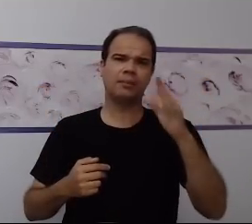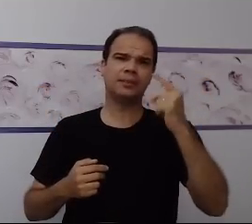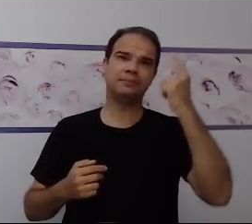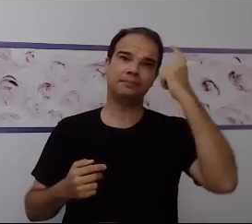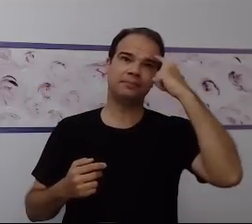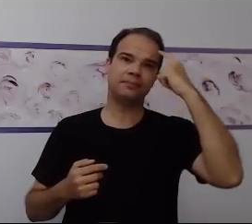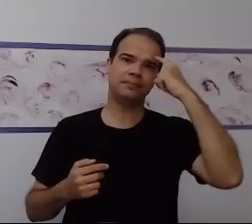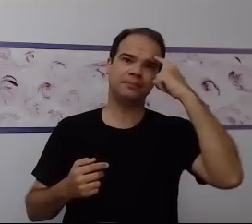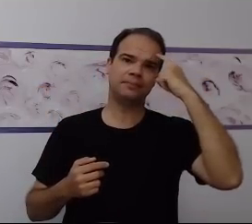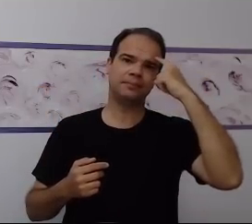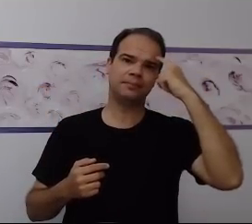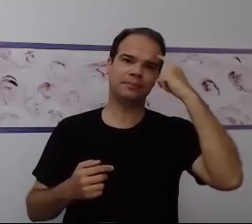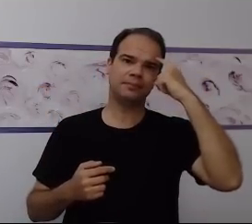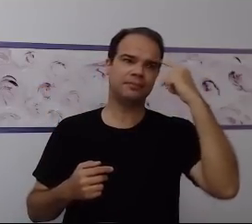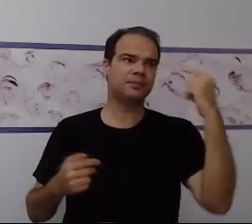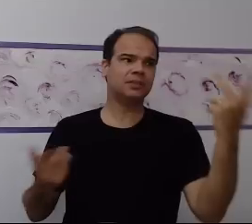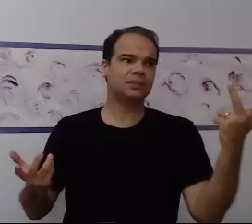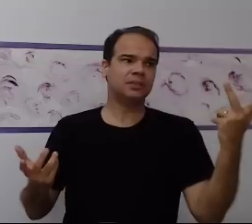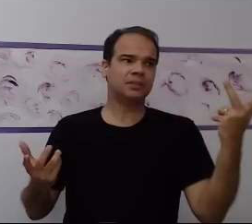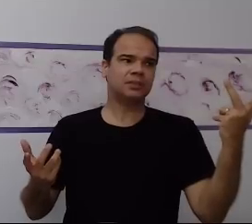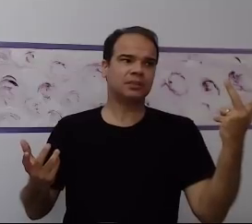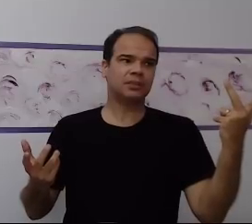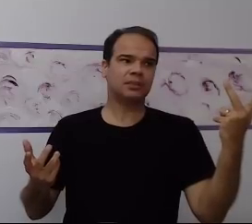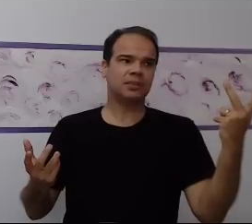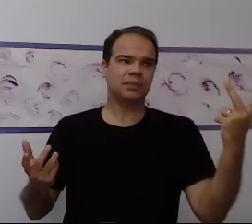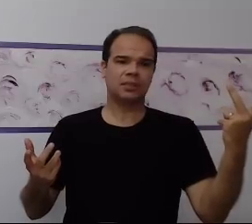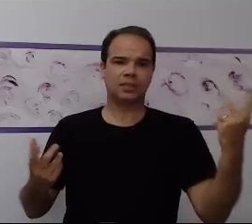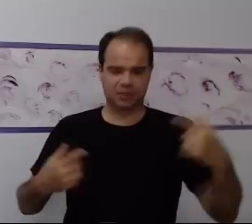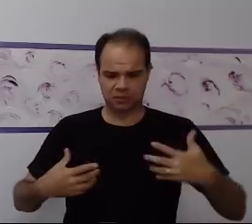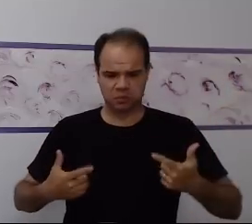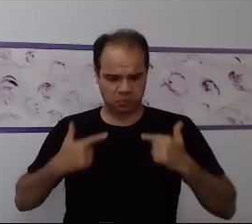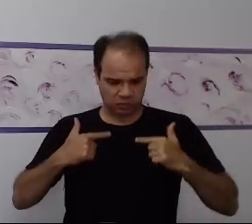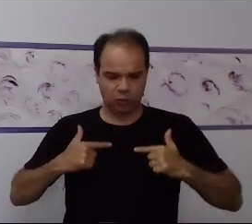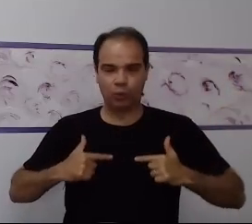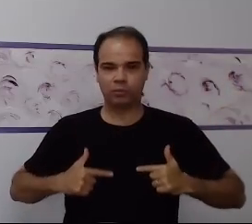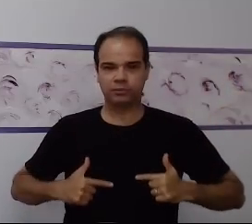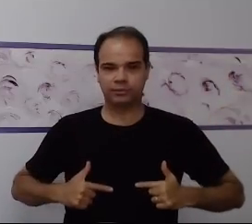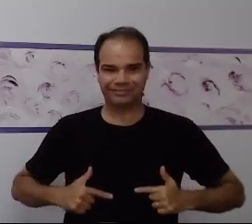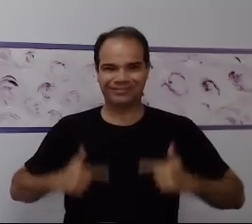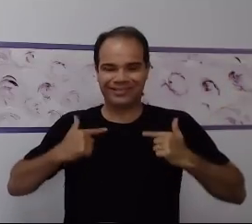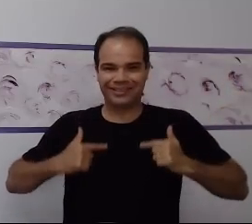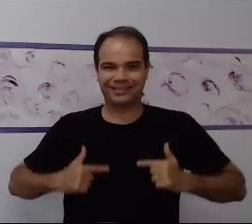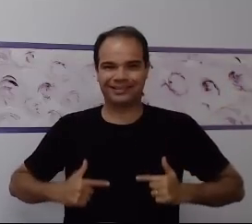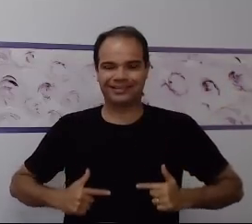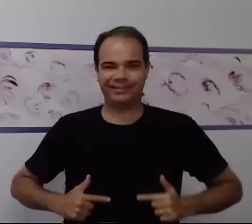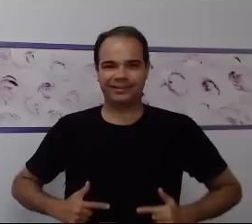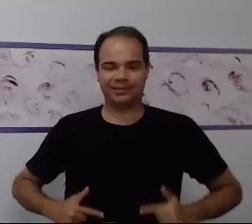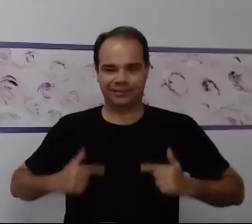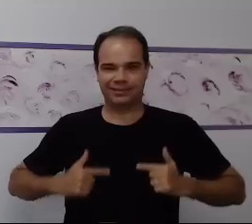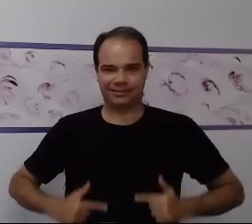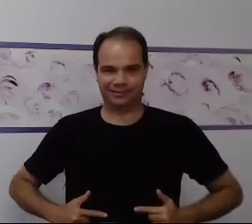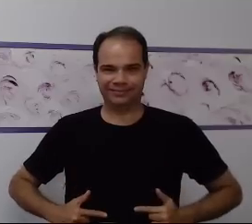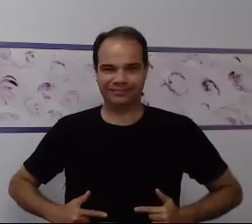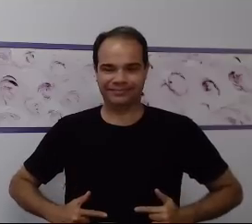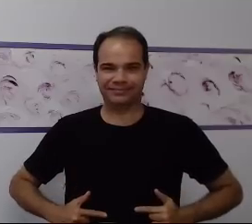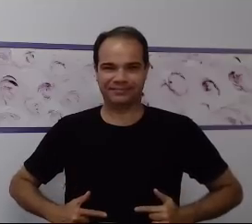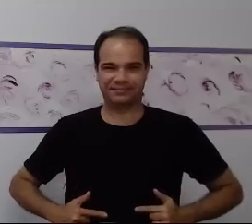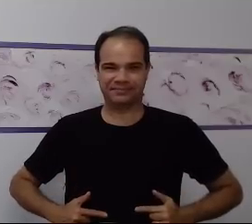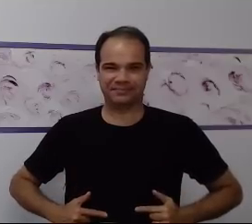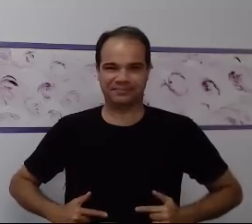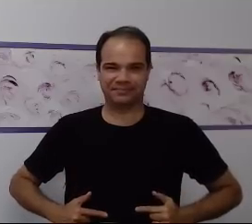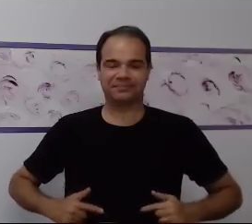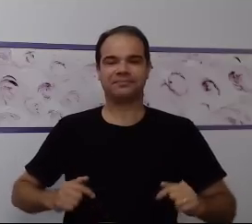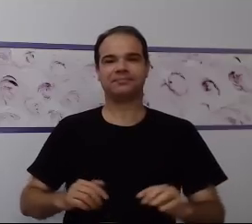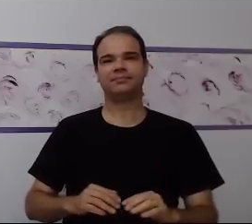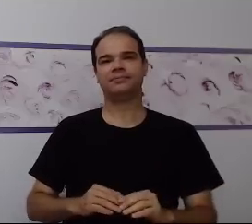imagem com o uso dos estereótipos. Daqui a pouco eu vou explicar um pouquinho melhor sobre isso. Já, já, eu falo pra vocês. E aí,